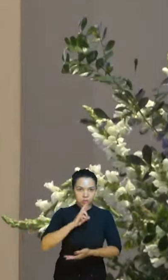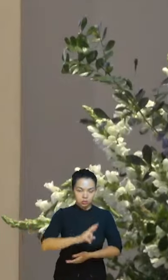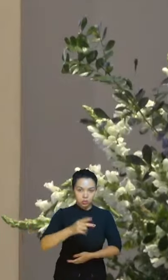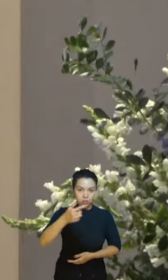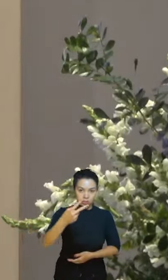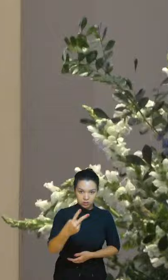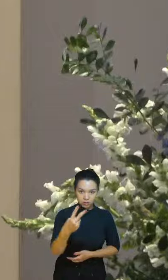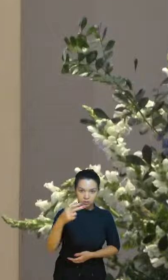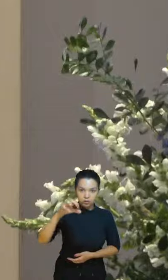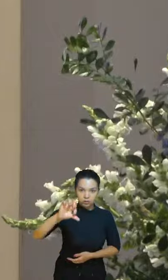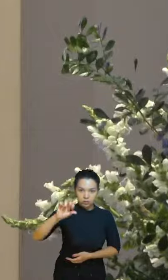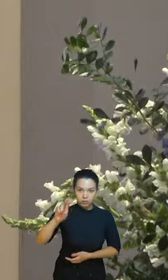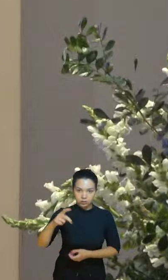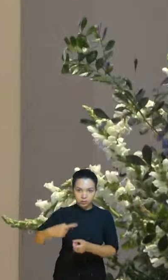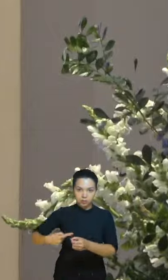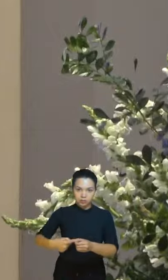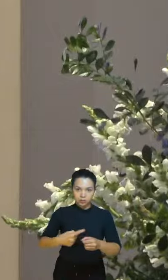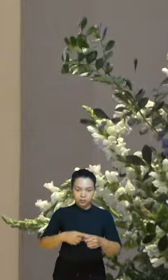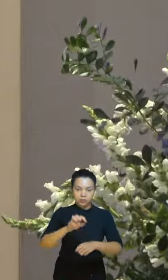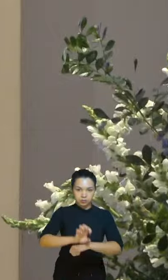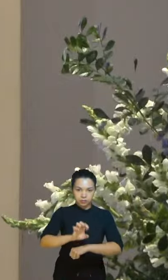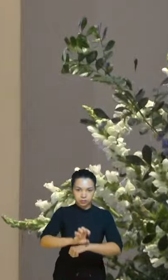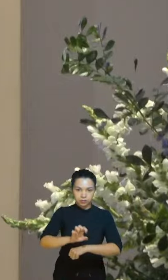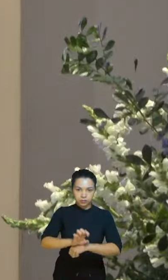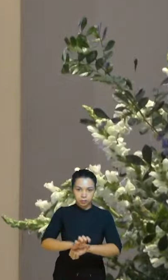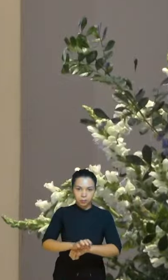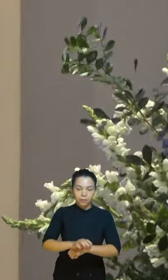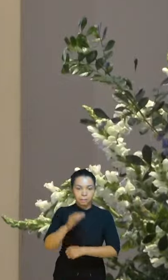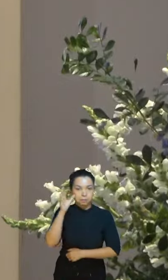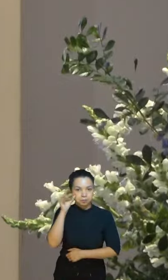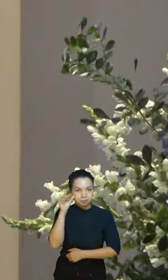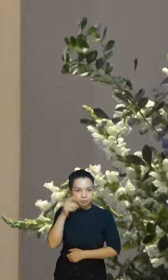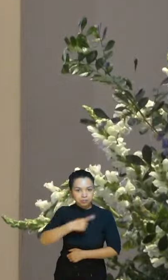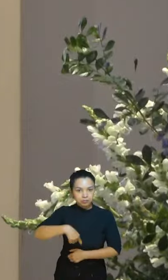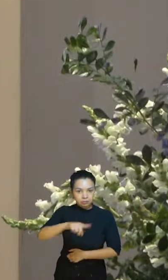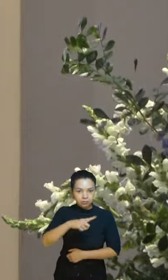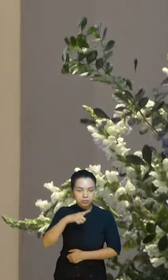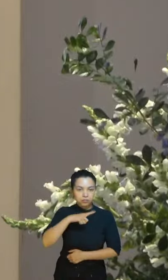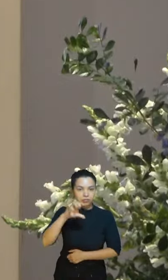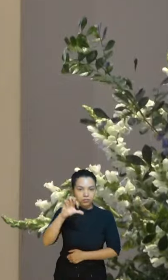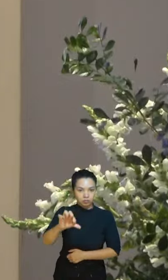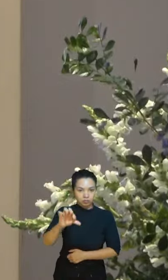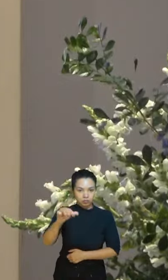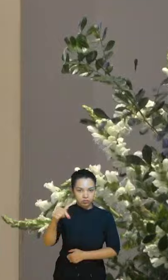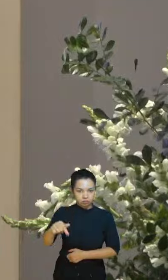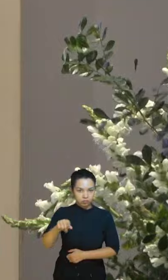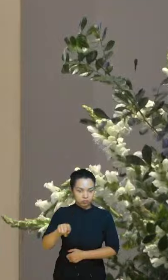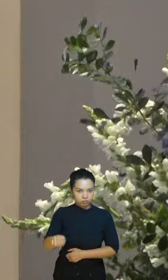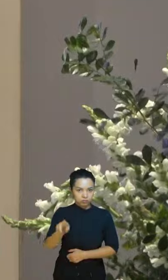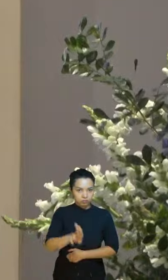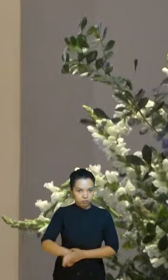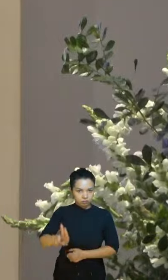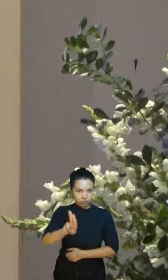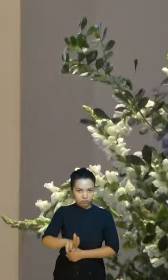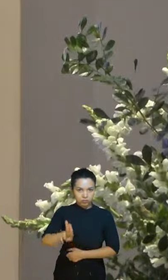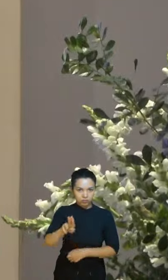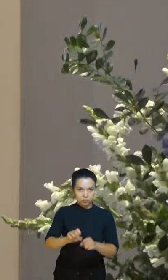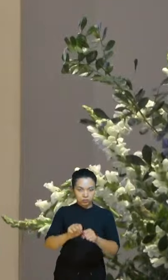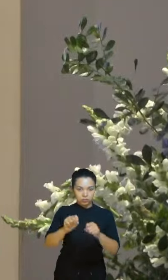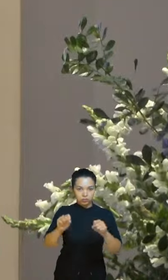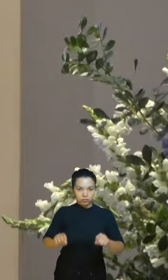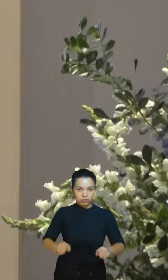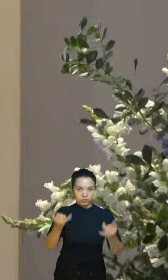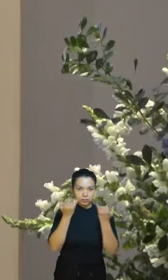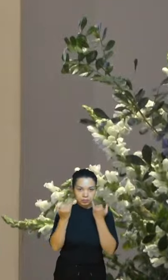municípios do Estado e apenas por curiosidade temos 97.000 usuários ativos dos sistemas de